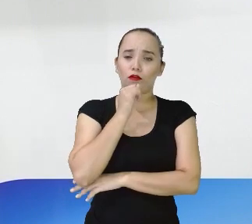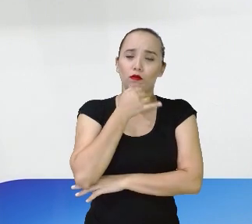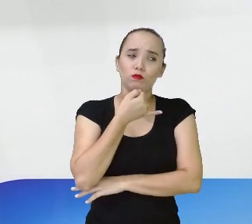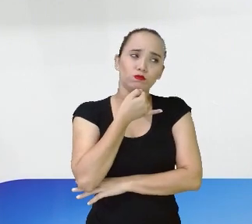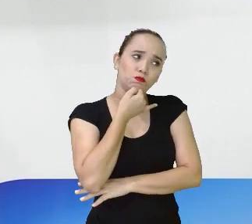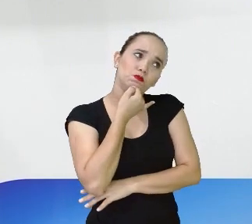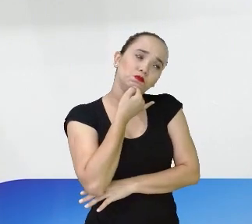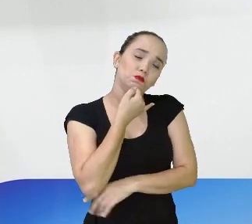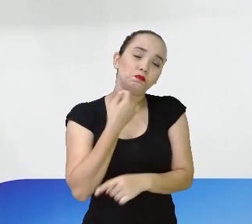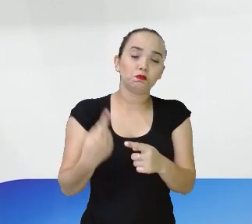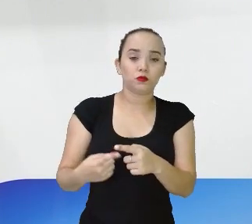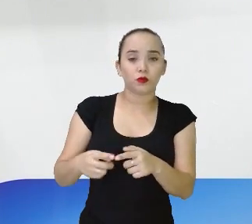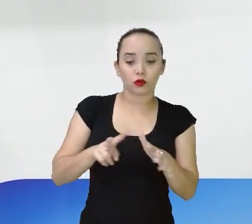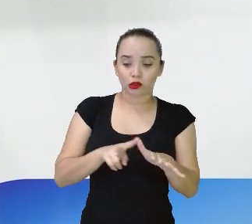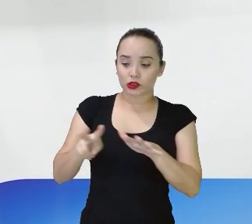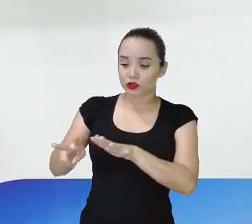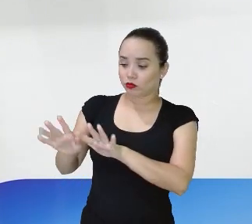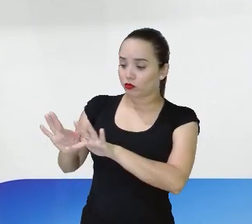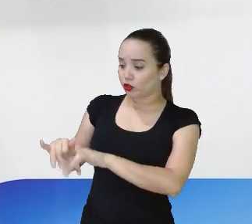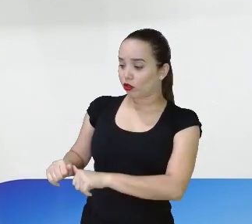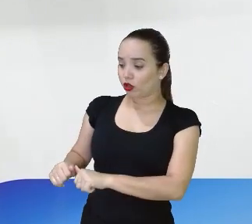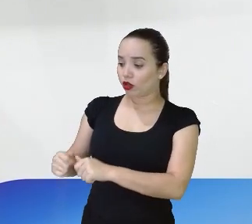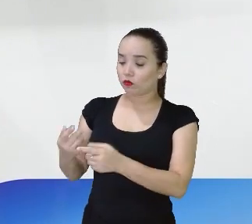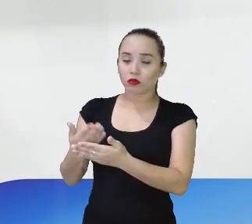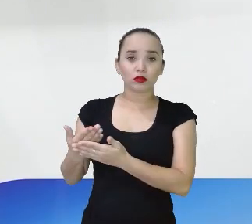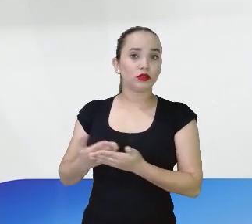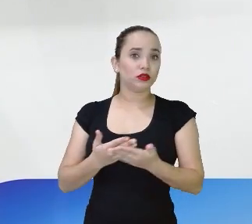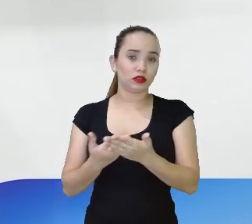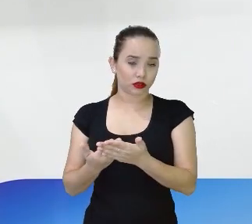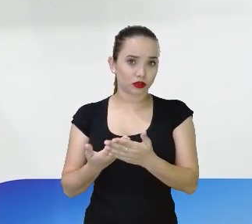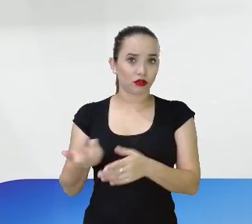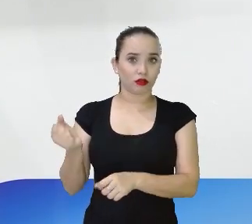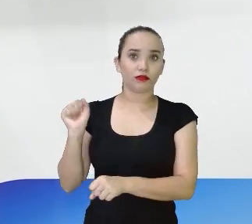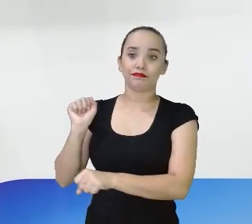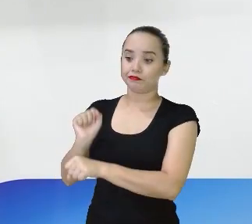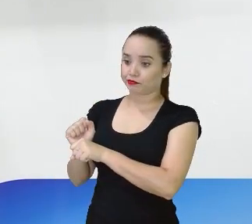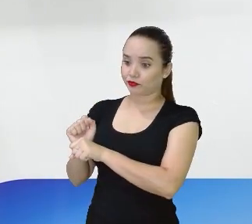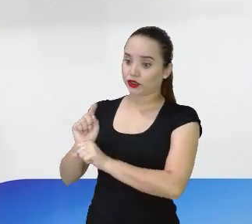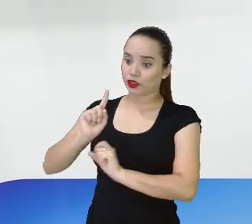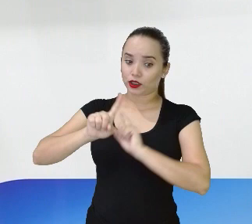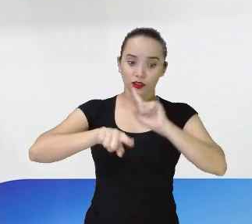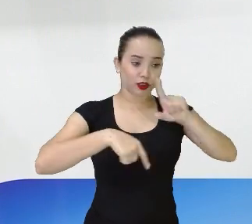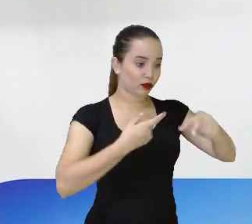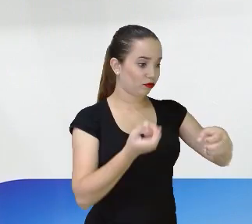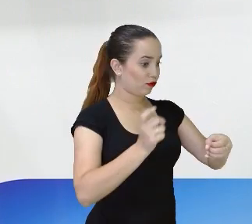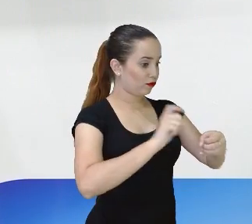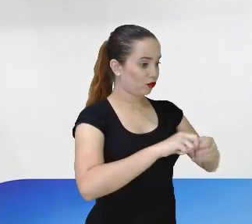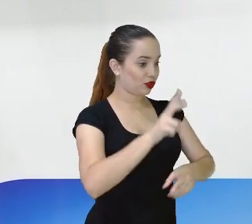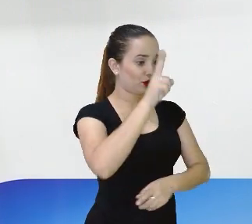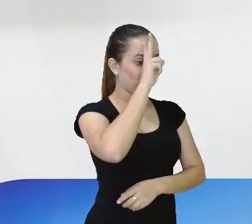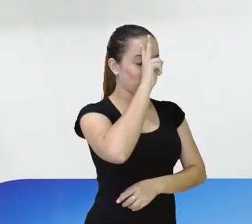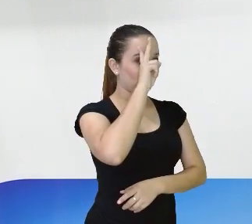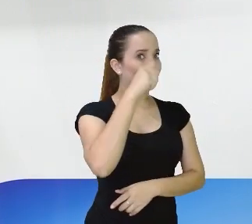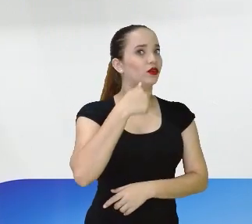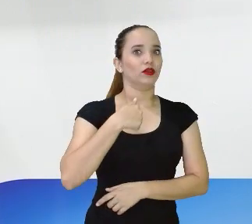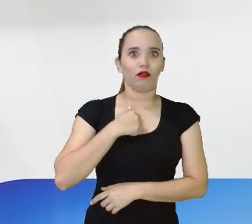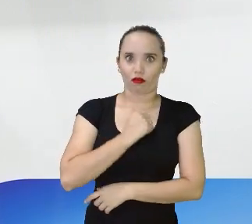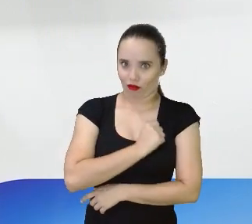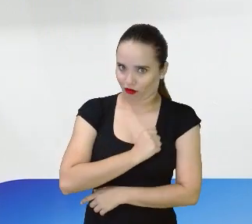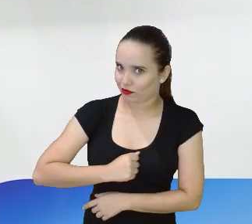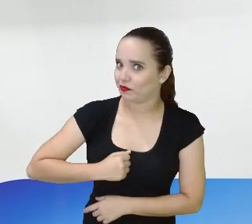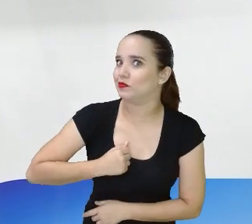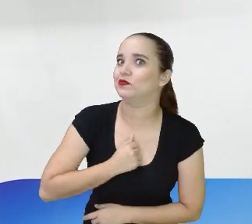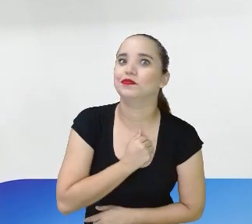que a semana está acabando e as nossas aulas, ó, para e só voltam na segunda-feira. Então, eu sinto saudade dos